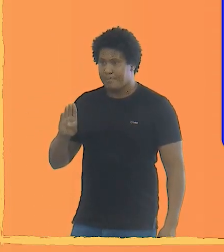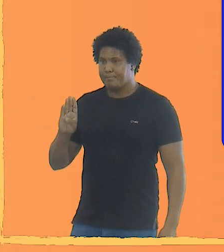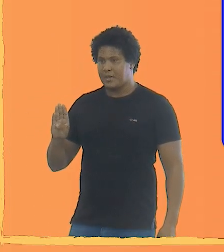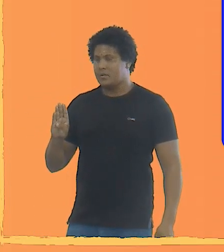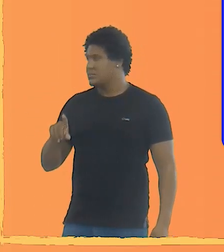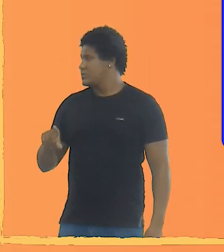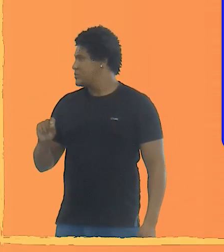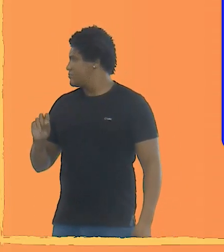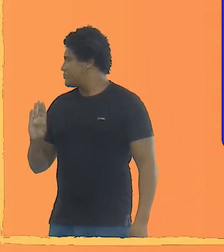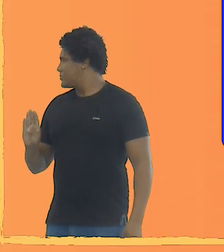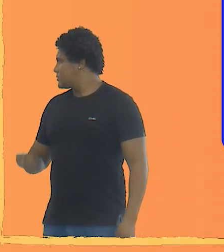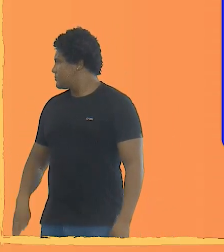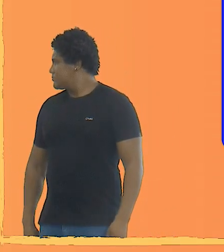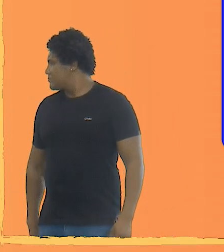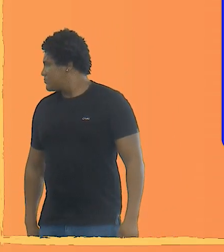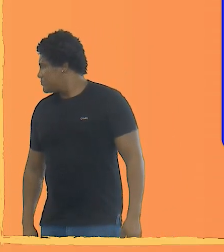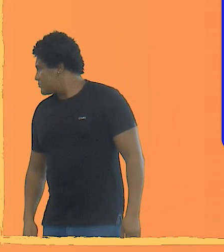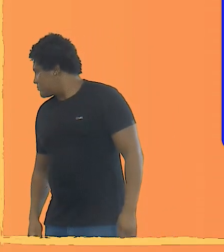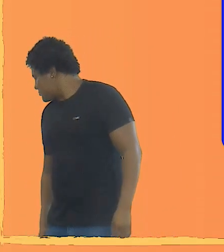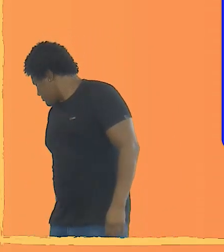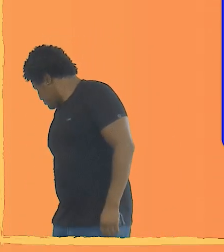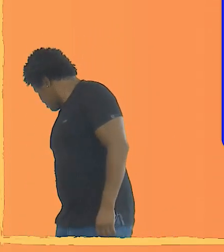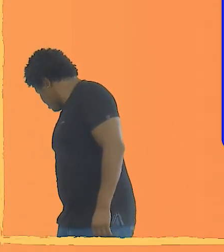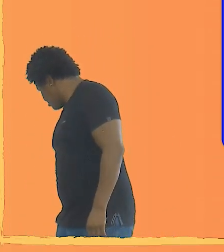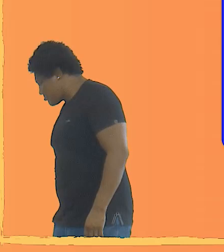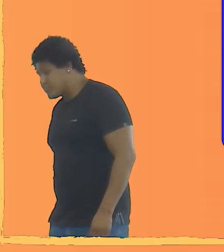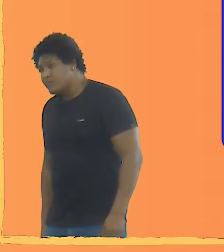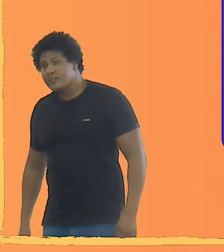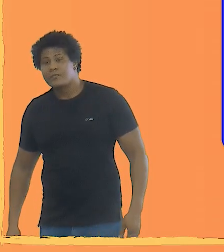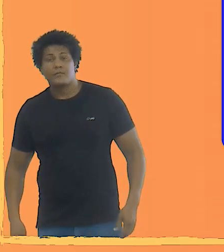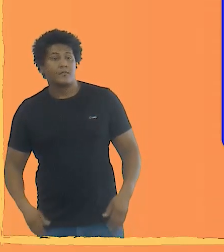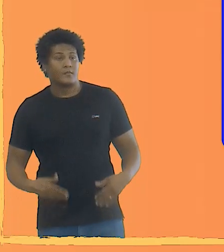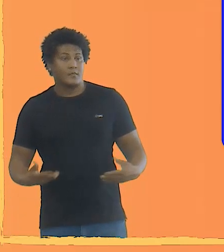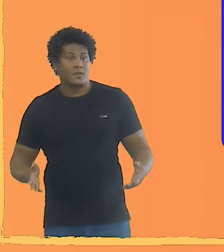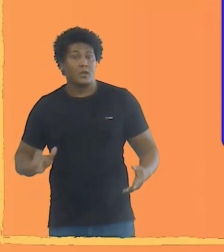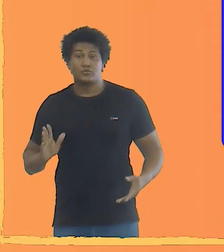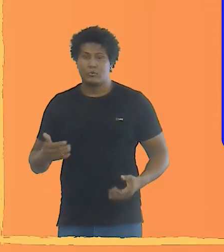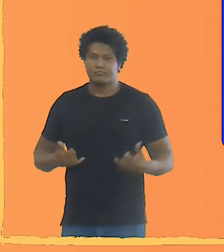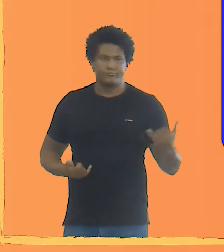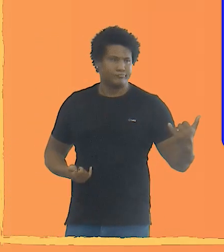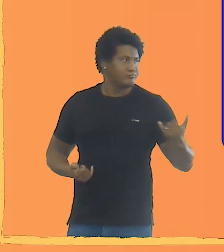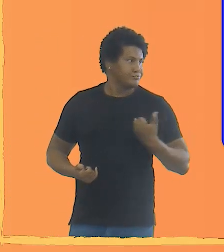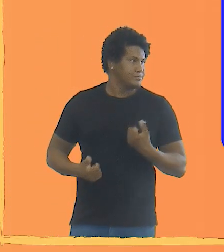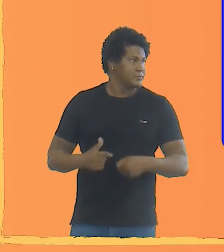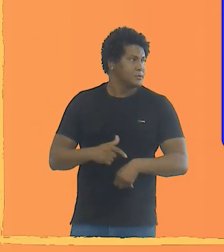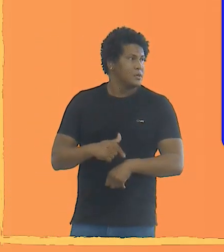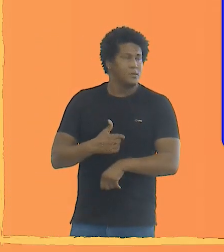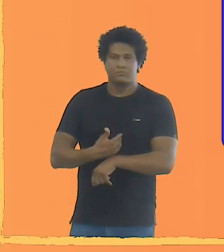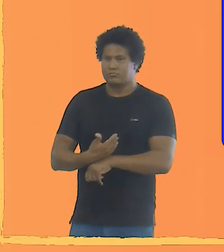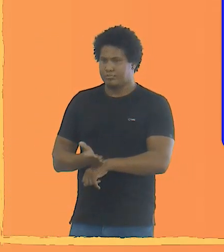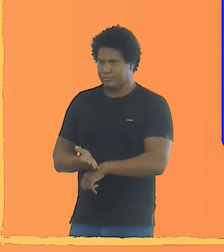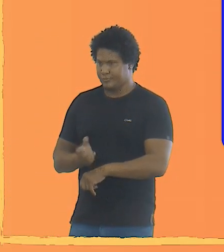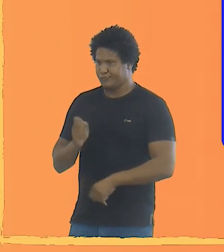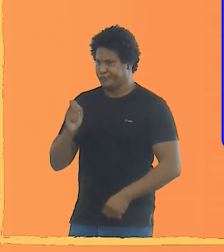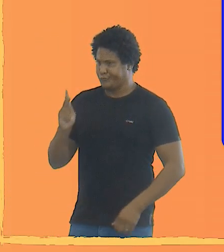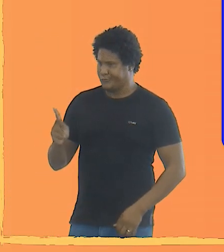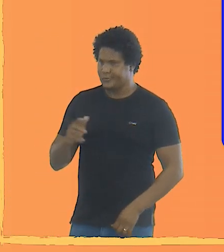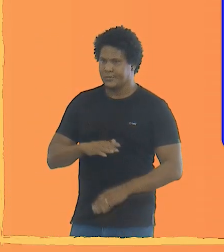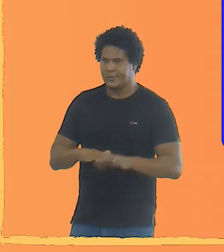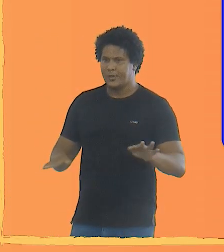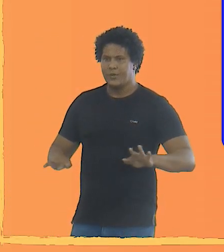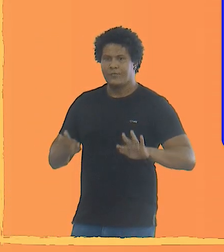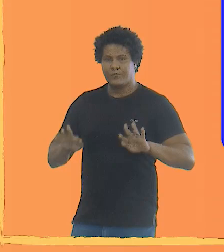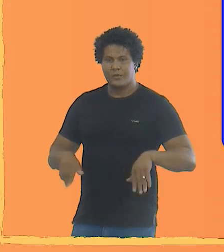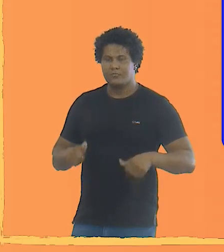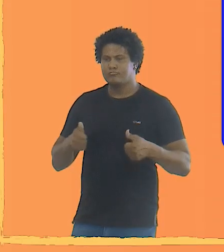bola. Beleza? Pessoal, nosso tempo aqui, eu já fui informado que nosso tempo esgotou. Queria agradecer